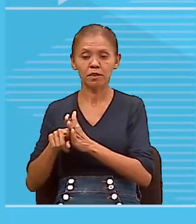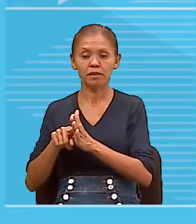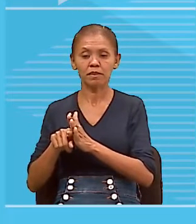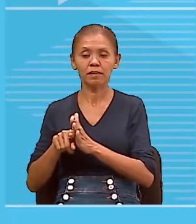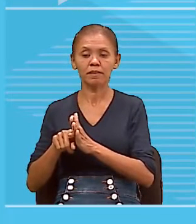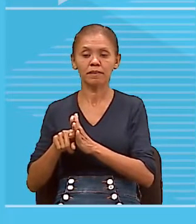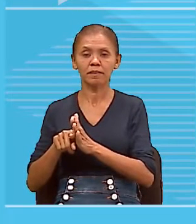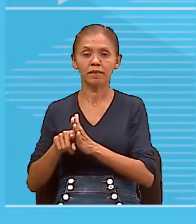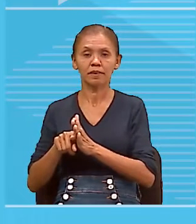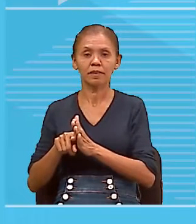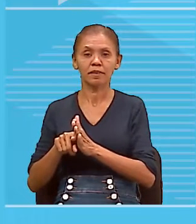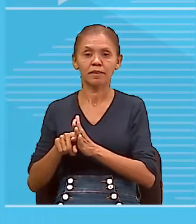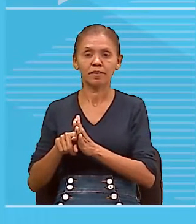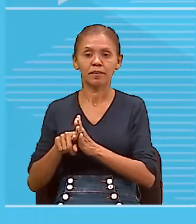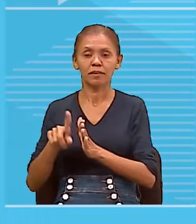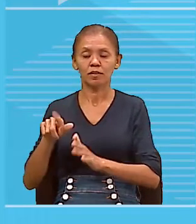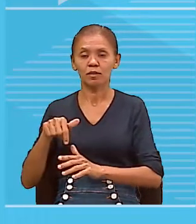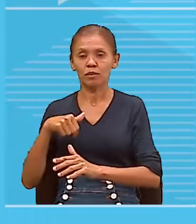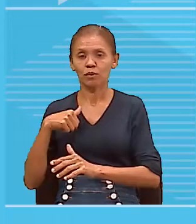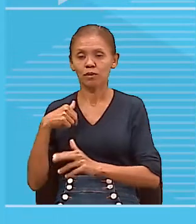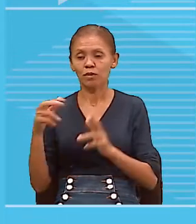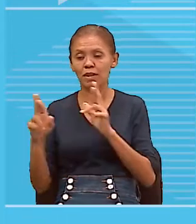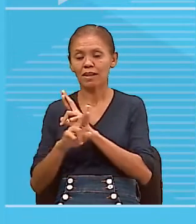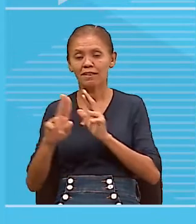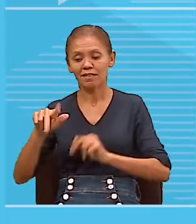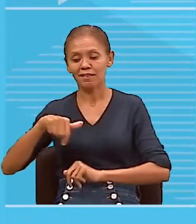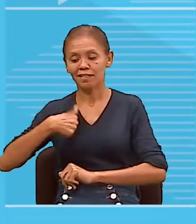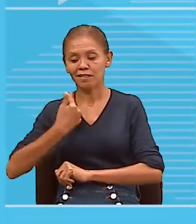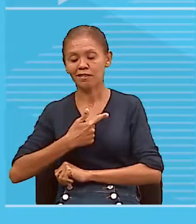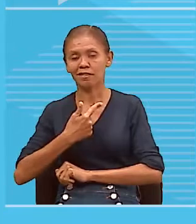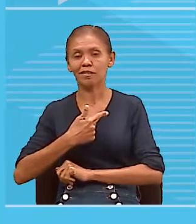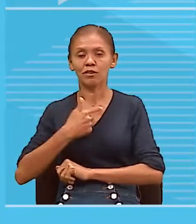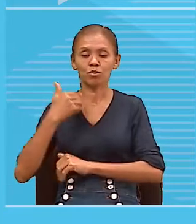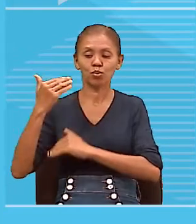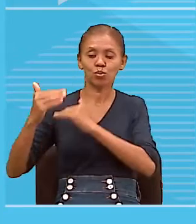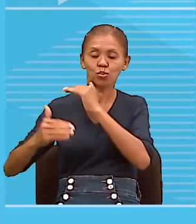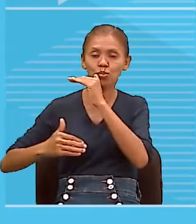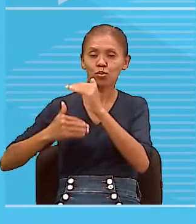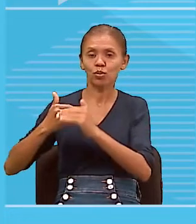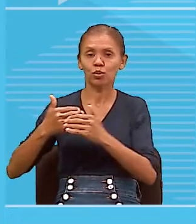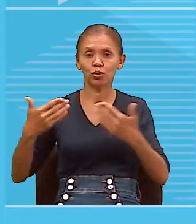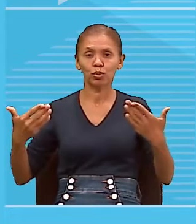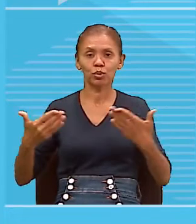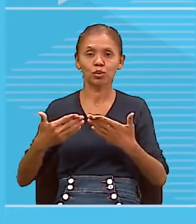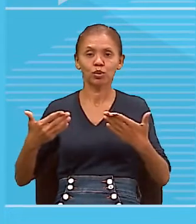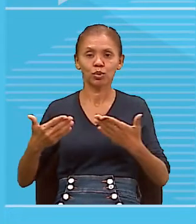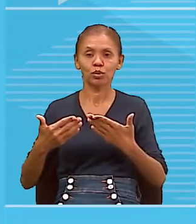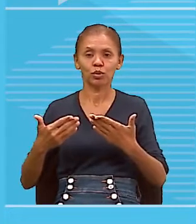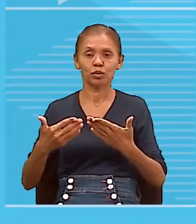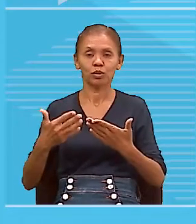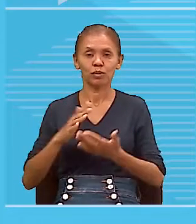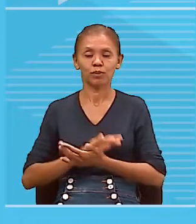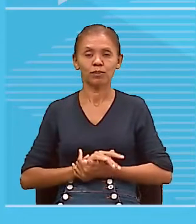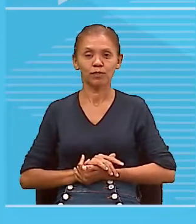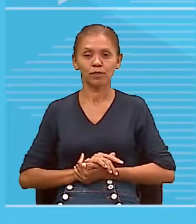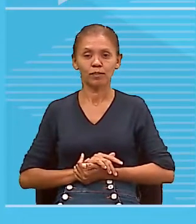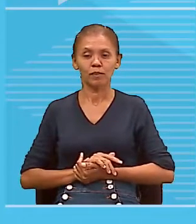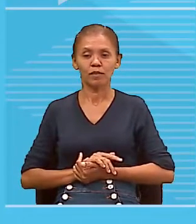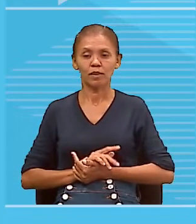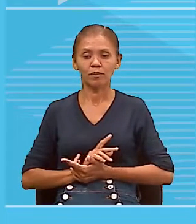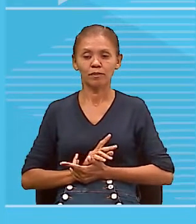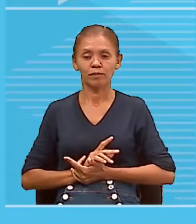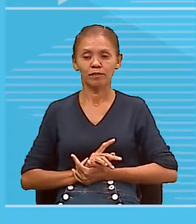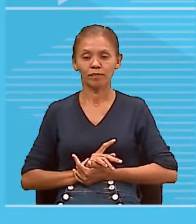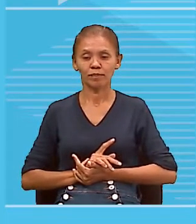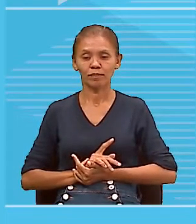estudos essas evidências sobre a nossa evolução né E a gente vai dar esse rolé hoje a gente vai passear Porque pelo